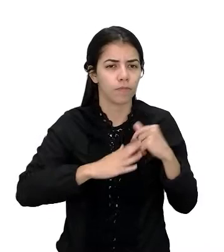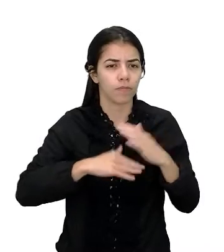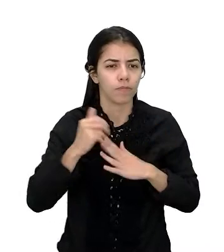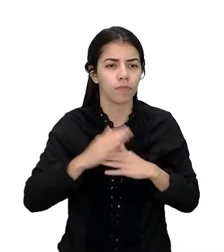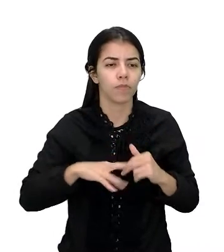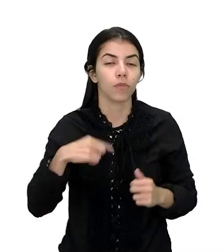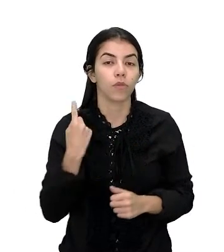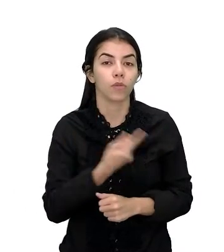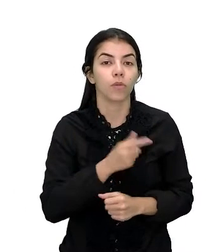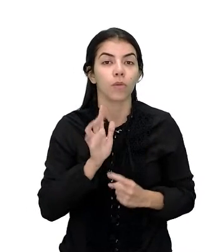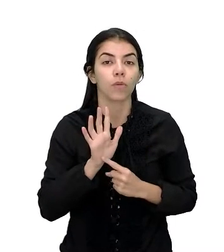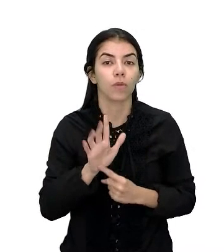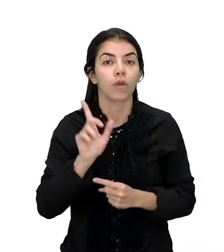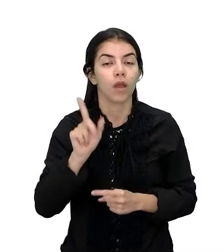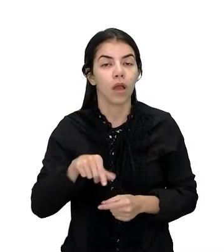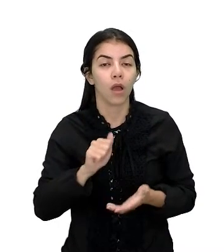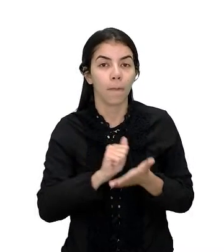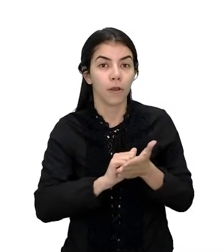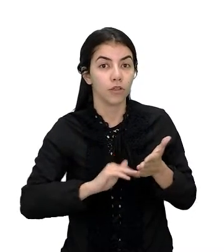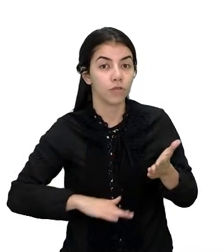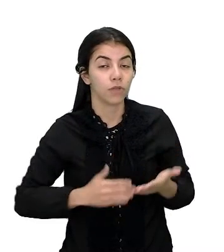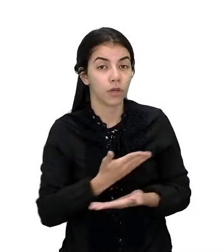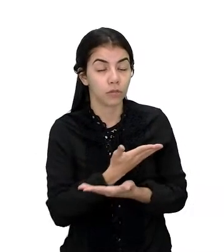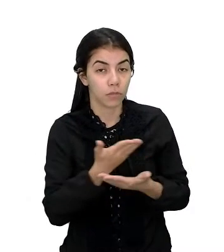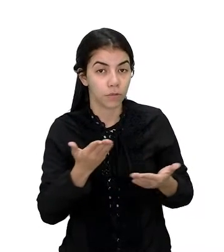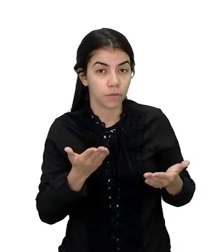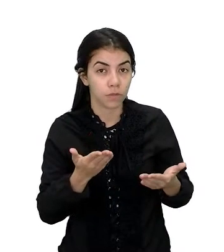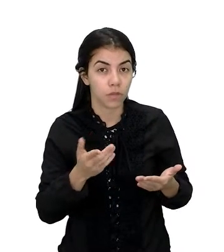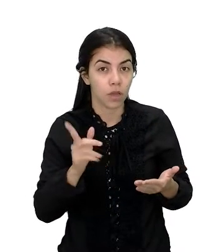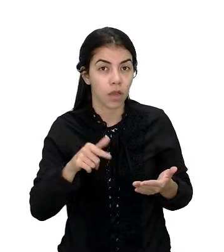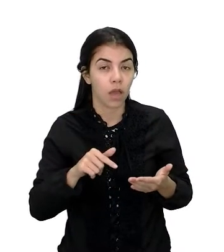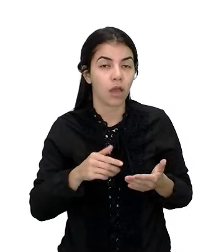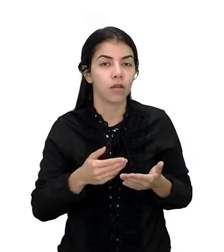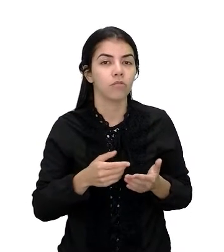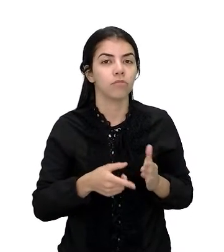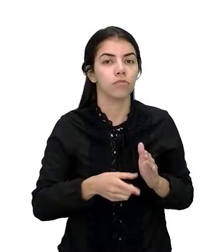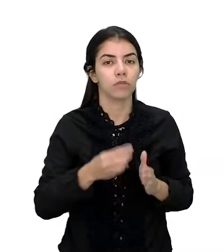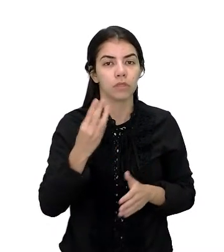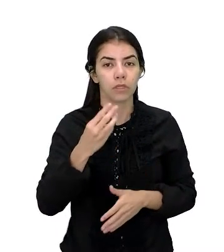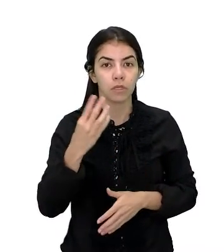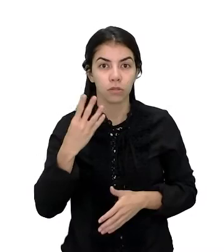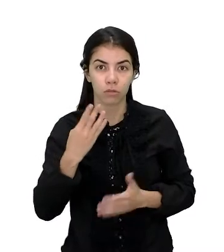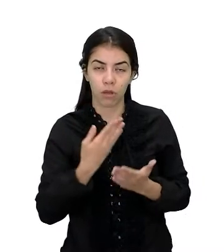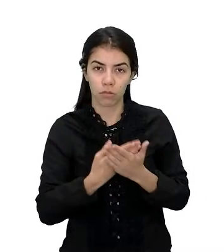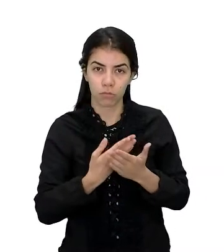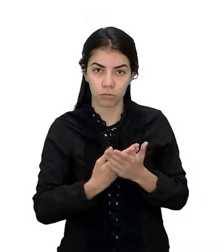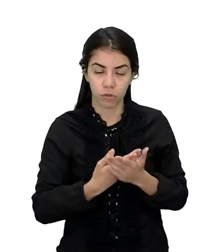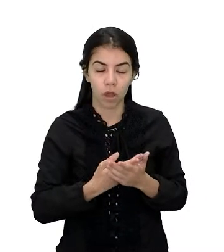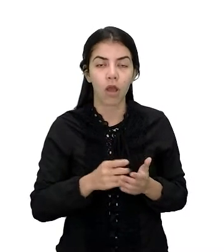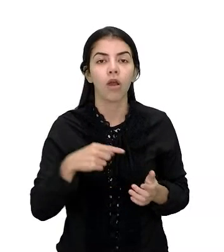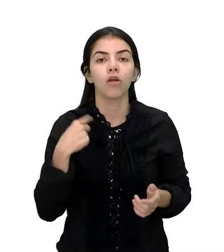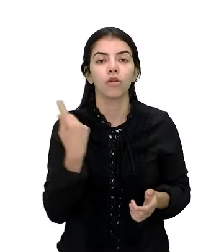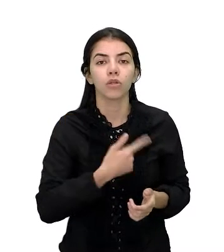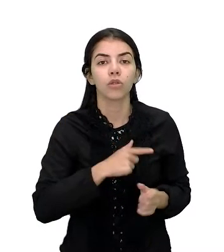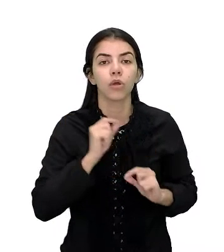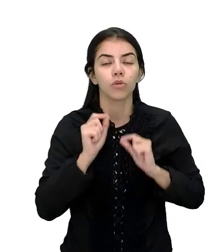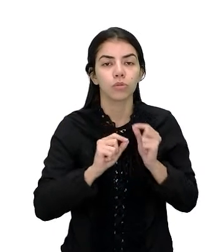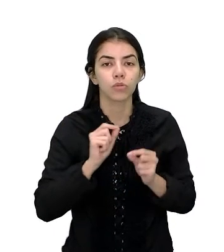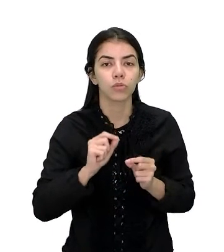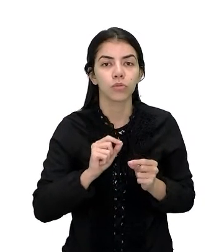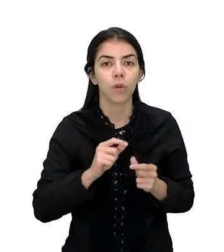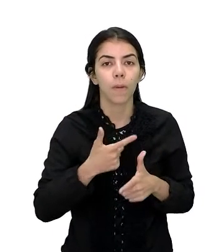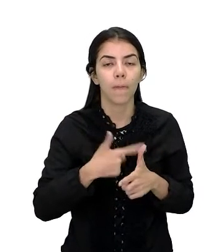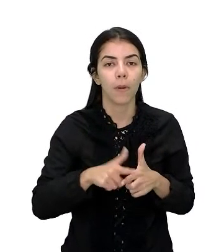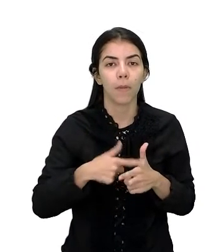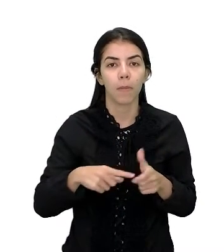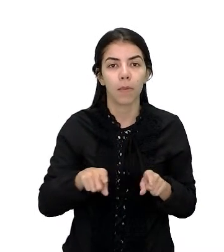trouxemos para vocês aqui uma atividade, é uma atividade lá das aulas 3 e 4, onde nós vamos buscar na situação de aprendizagem